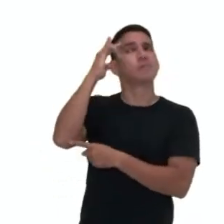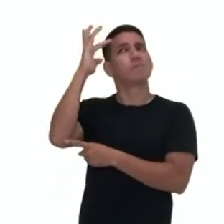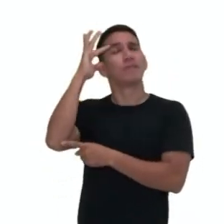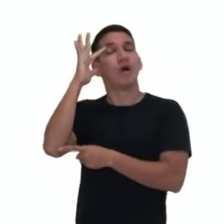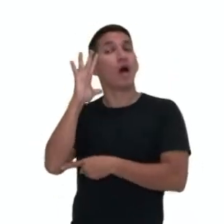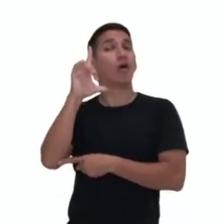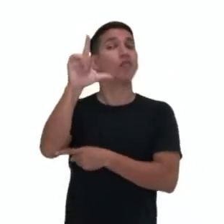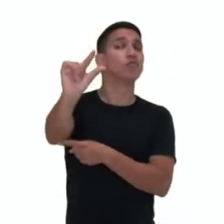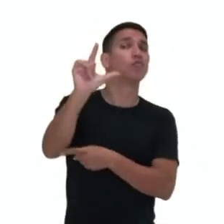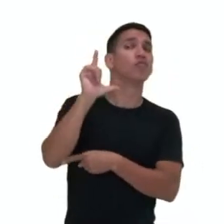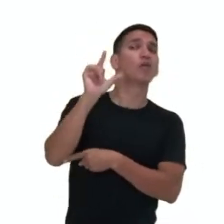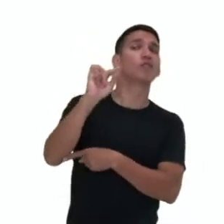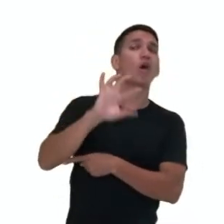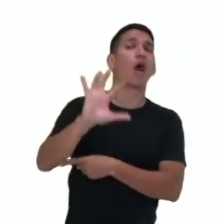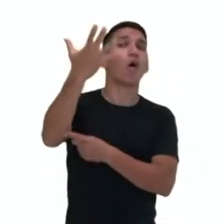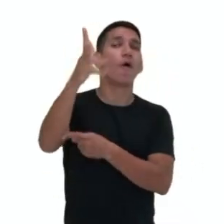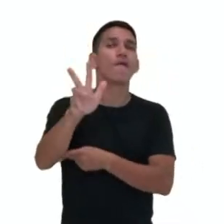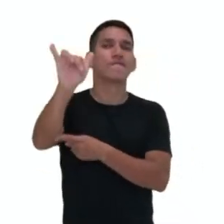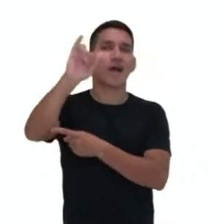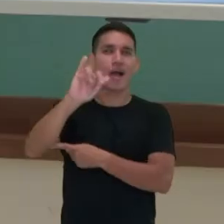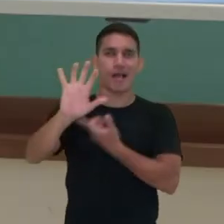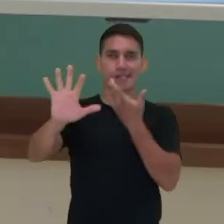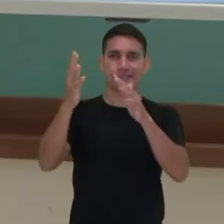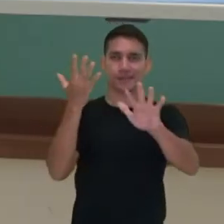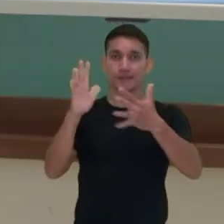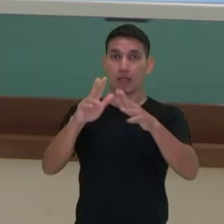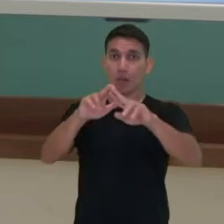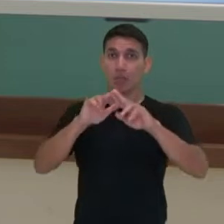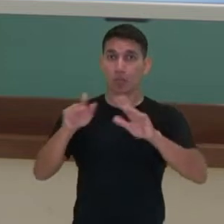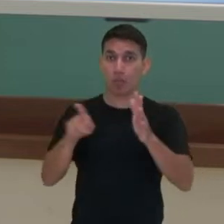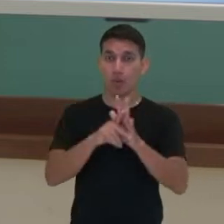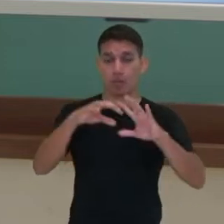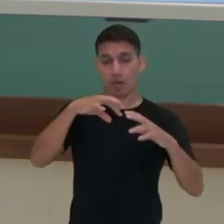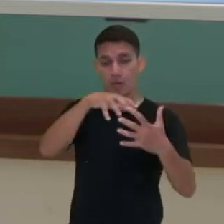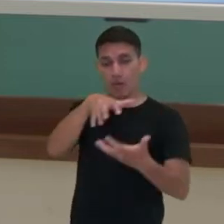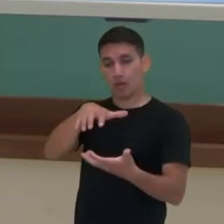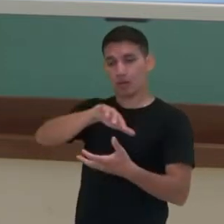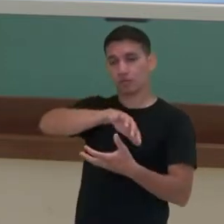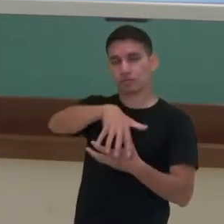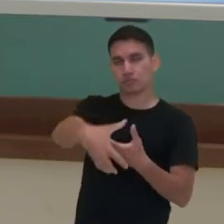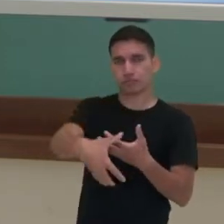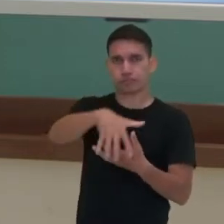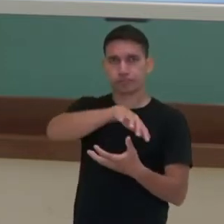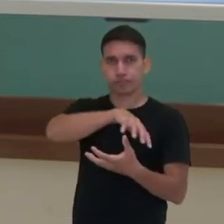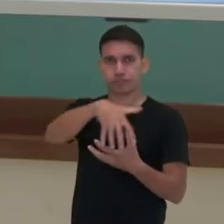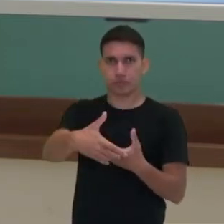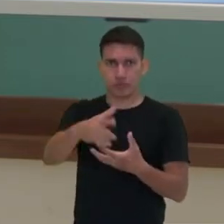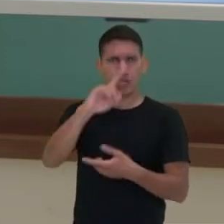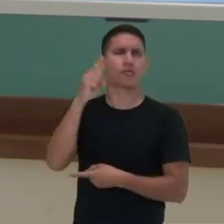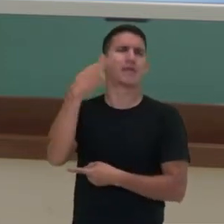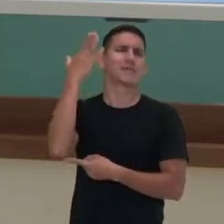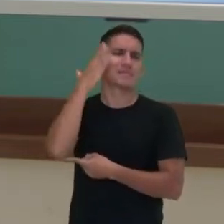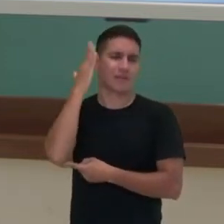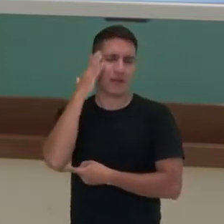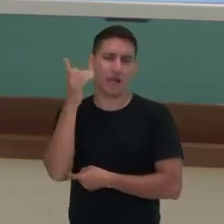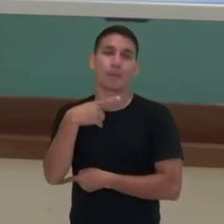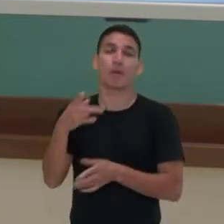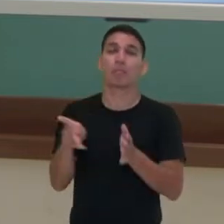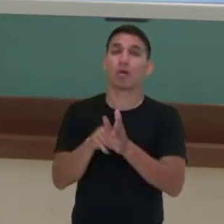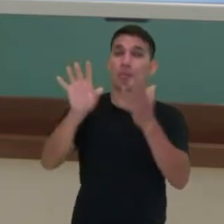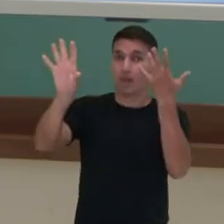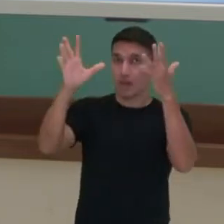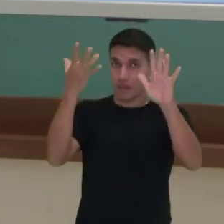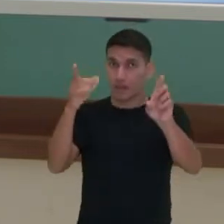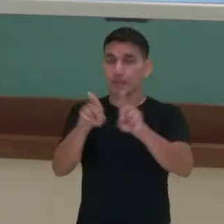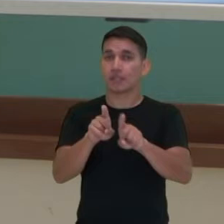Então, são características da atmosfera, e isso é um fato que a gente sabe. Tanto o clima quanto o tempo são características